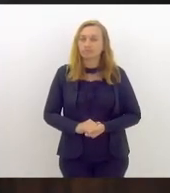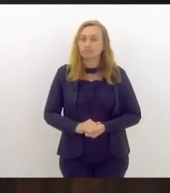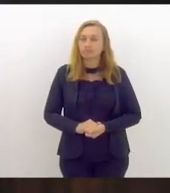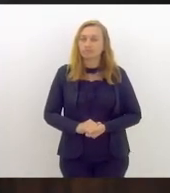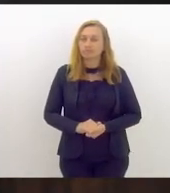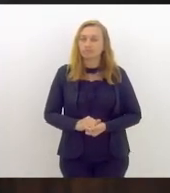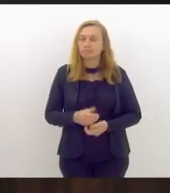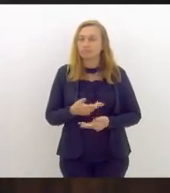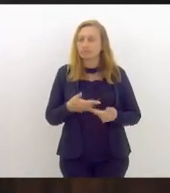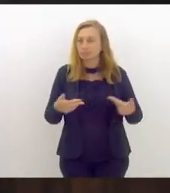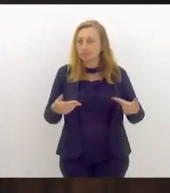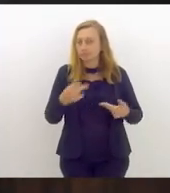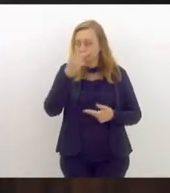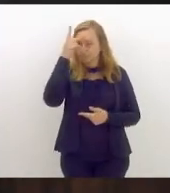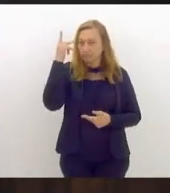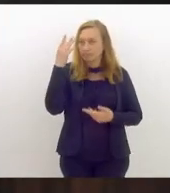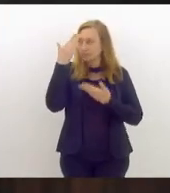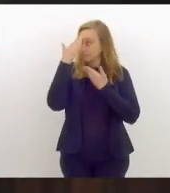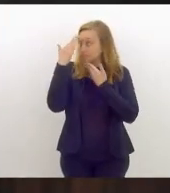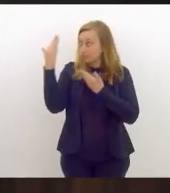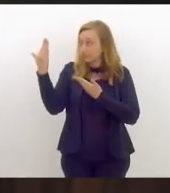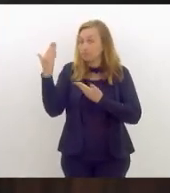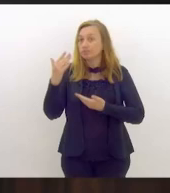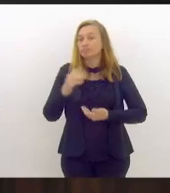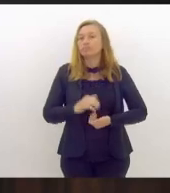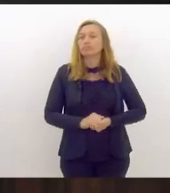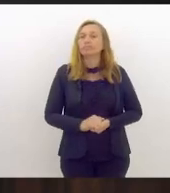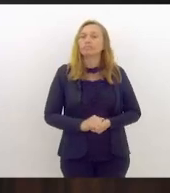tem muita gente, graças a Deus,